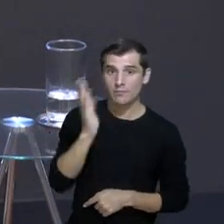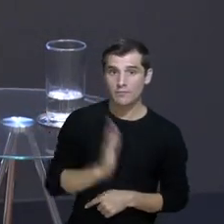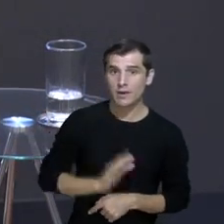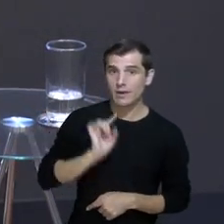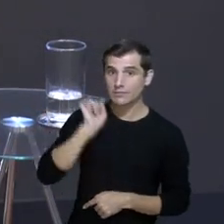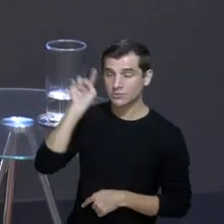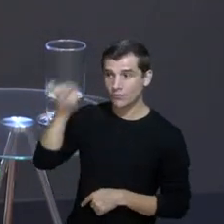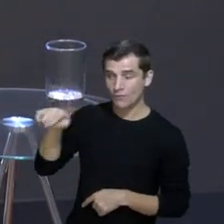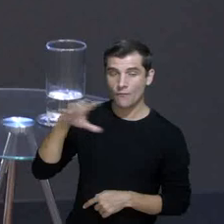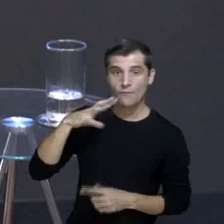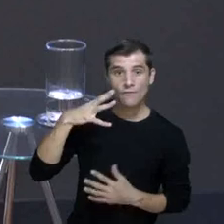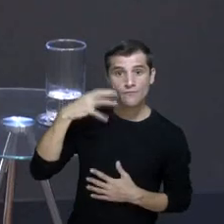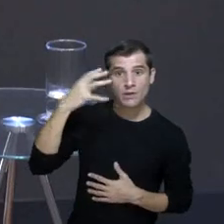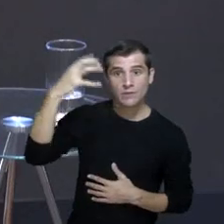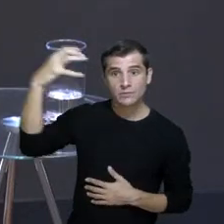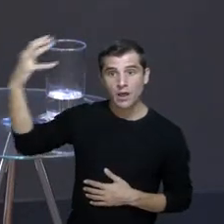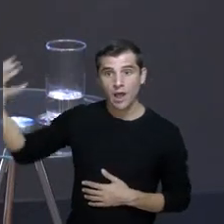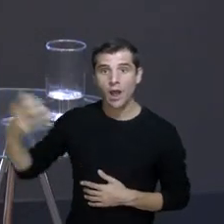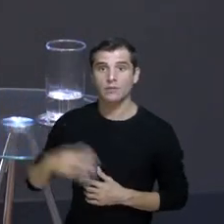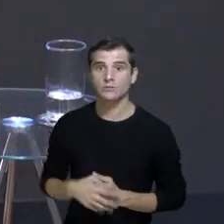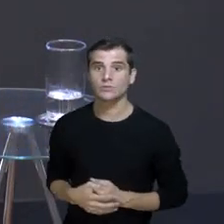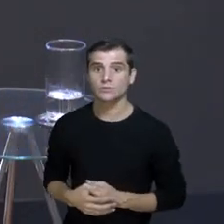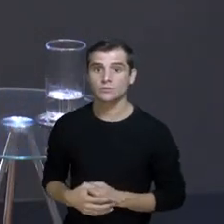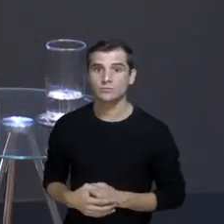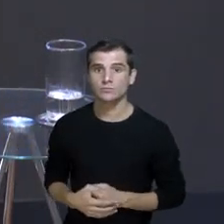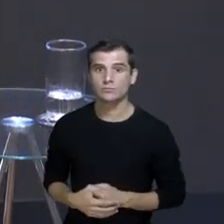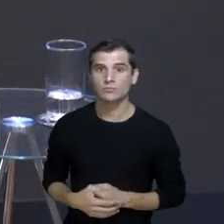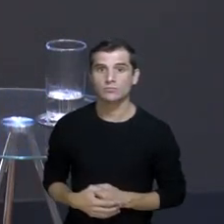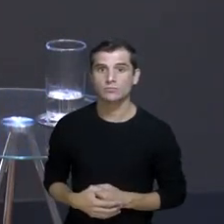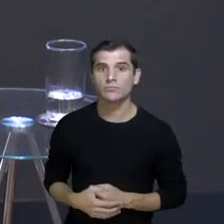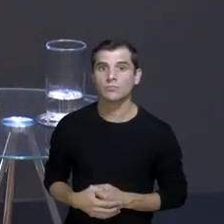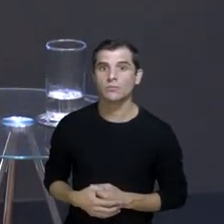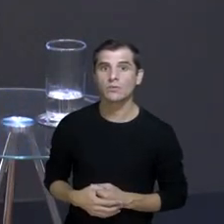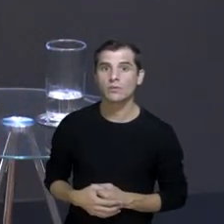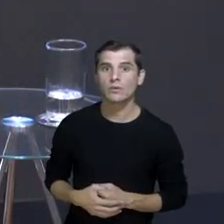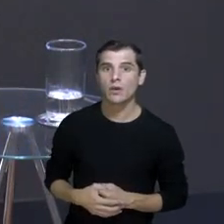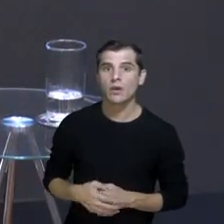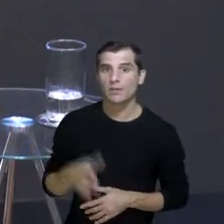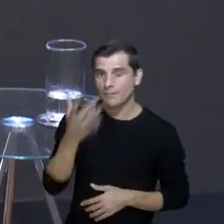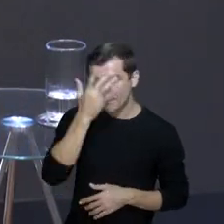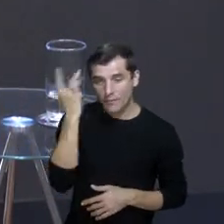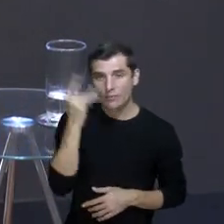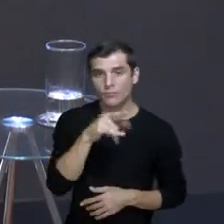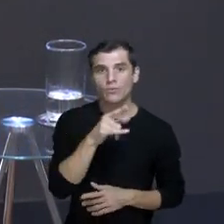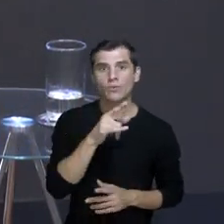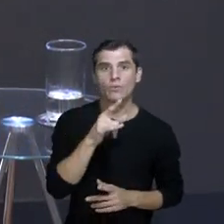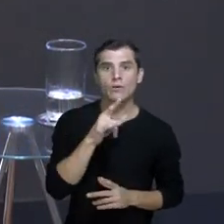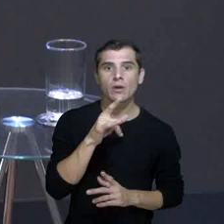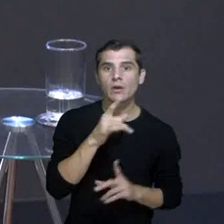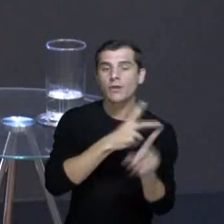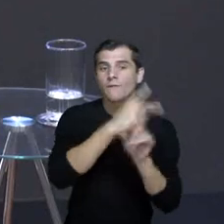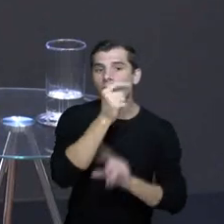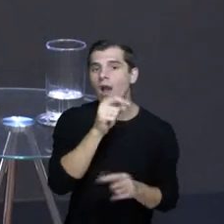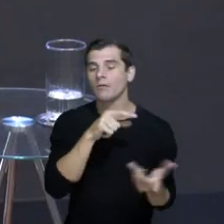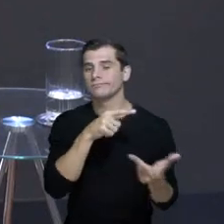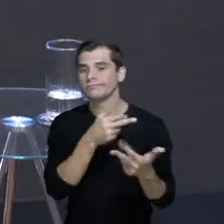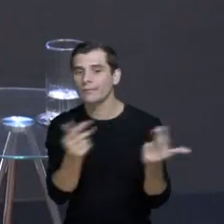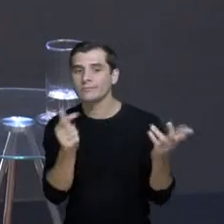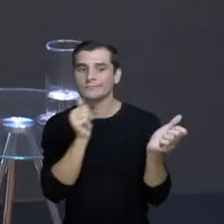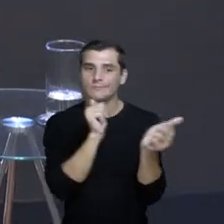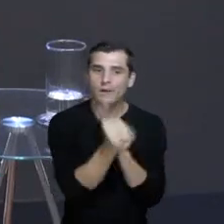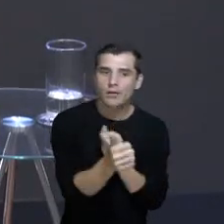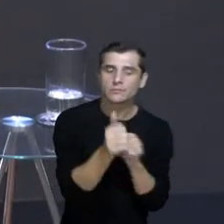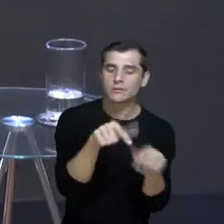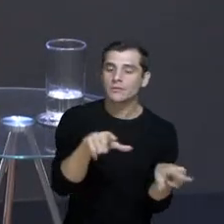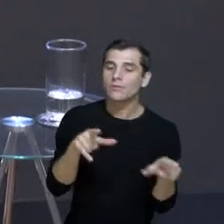é campeão não ídolo não não cidadão comum viajar para